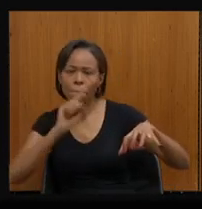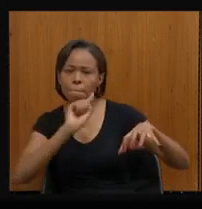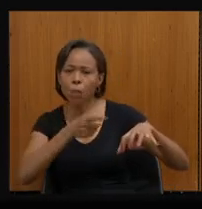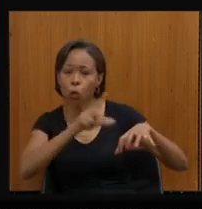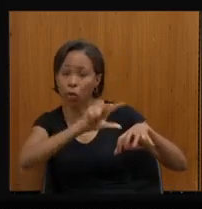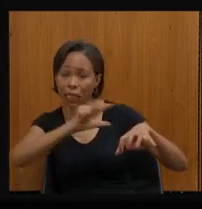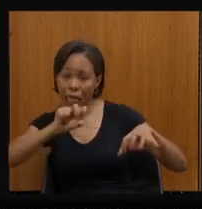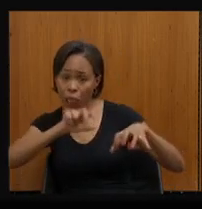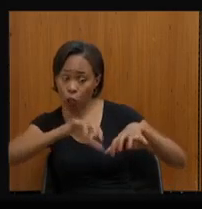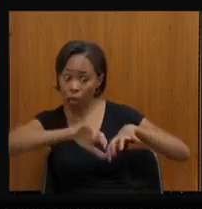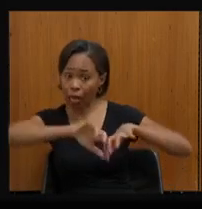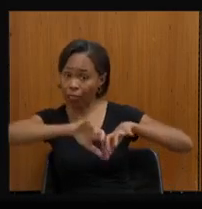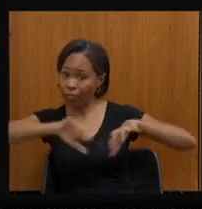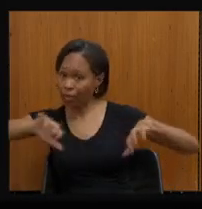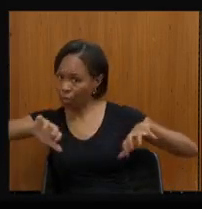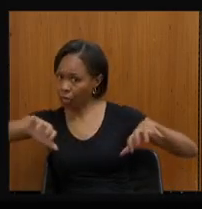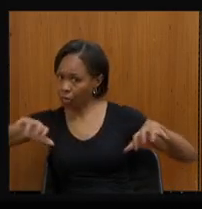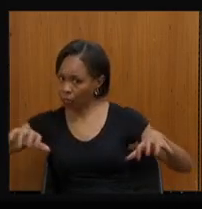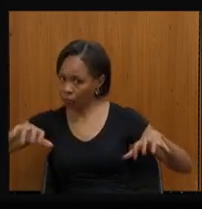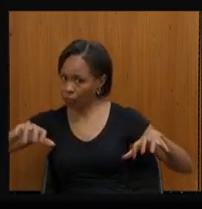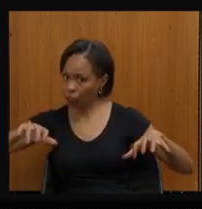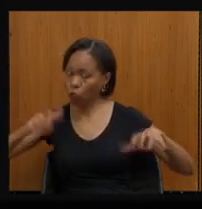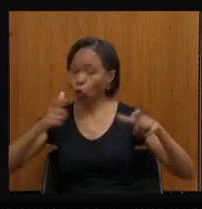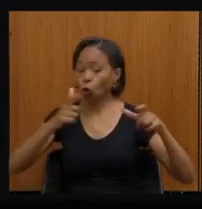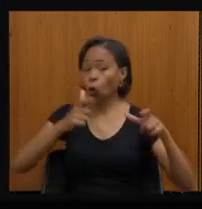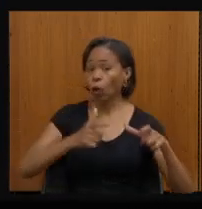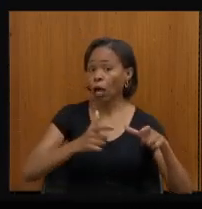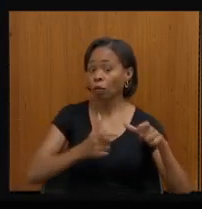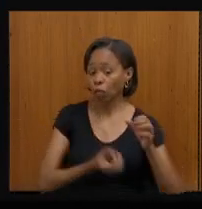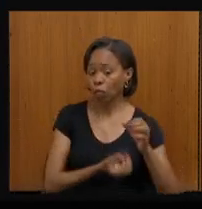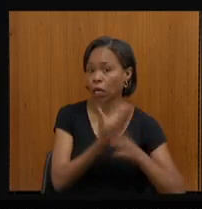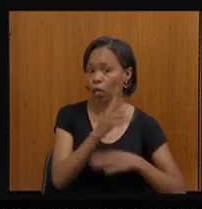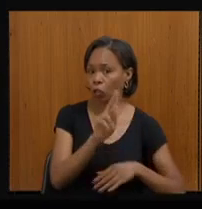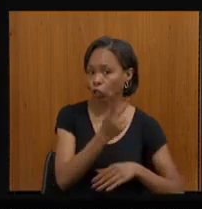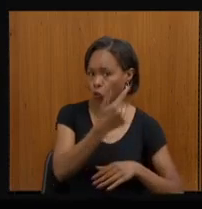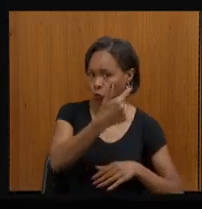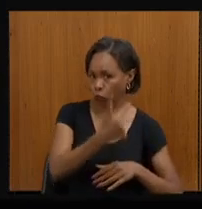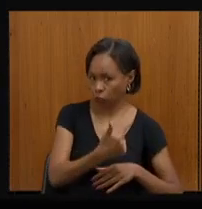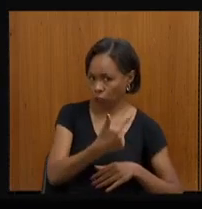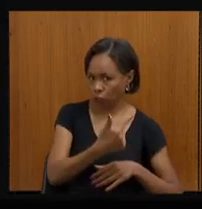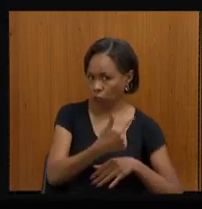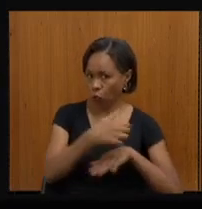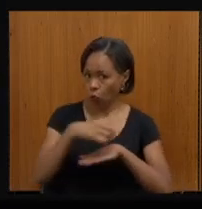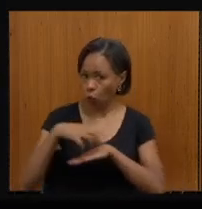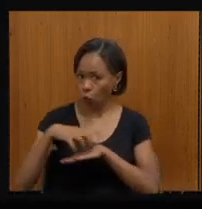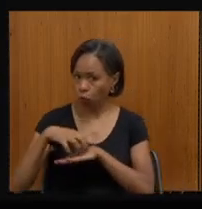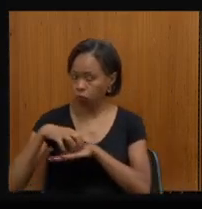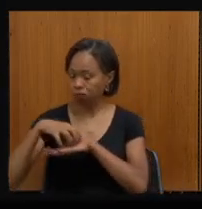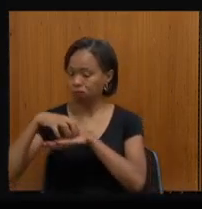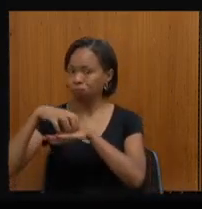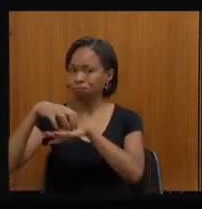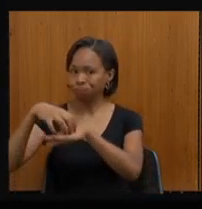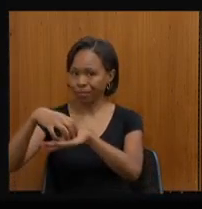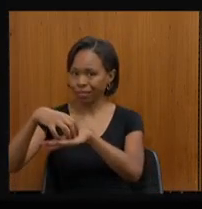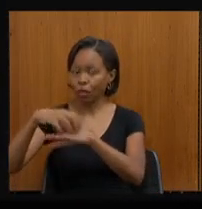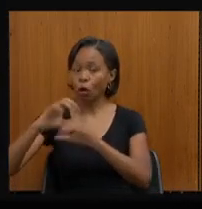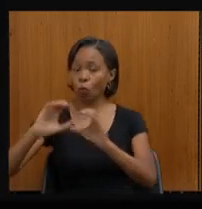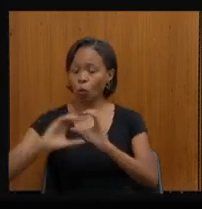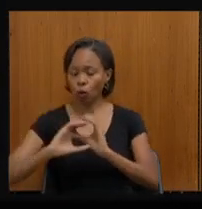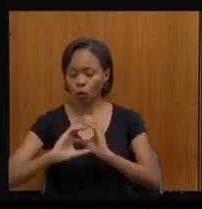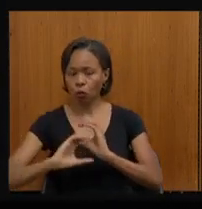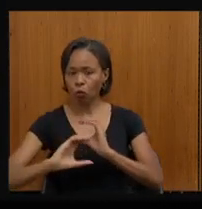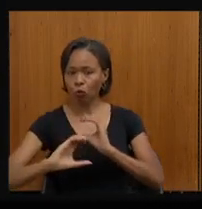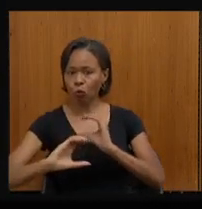de distância da donde foi gerado hidrogênio utilizar daria utilizar principalmente produtos